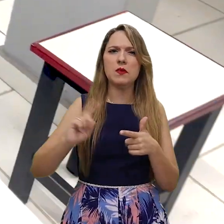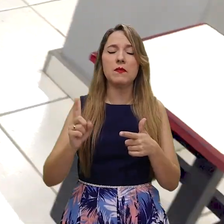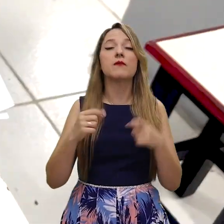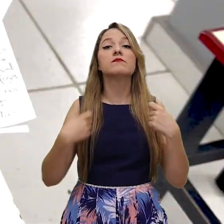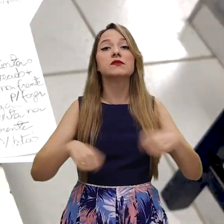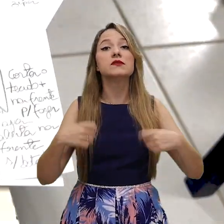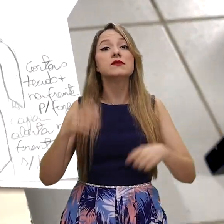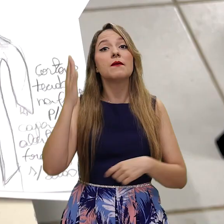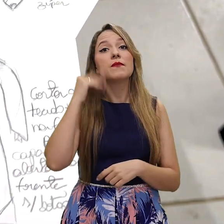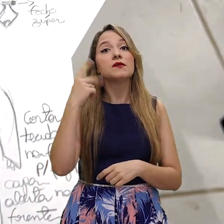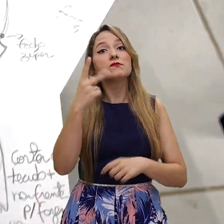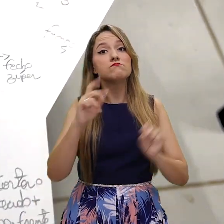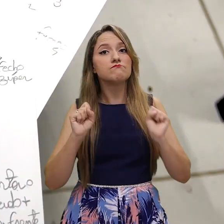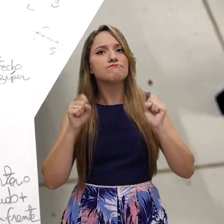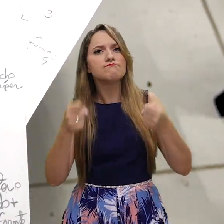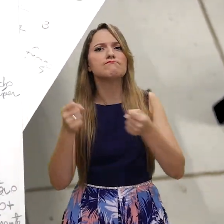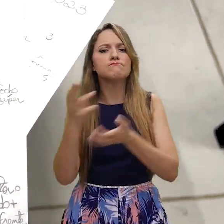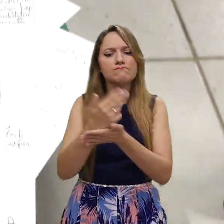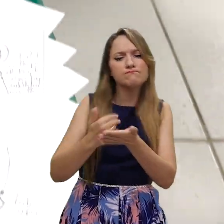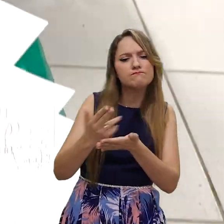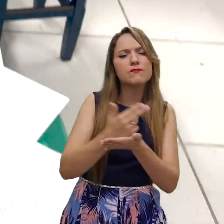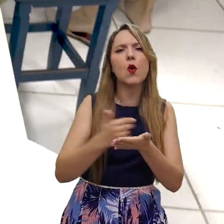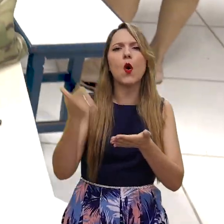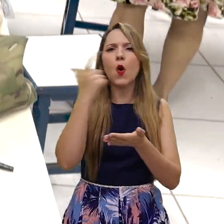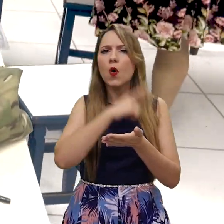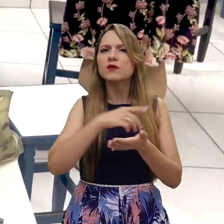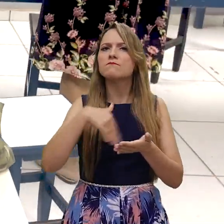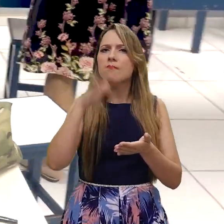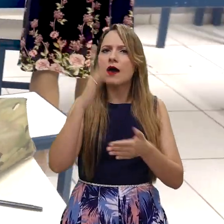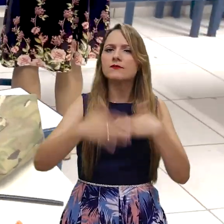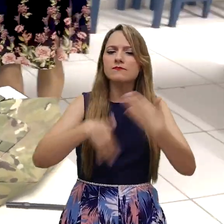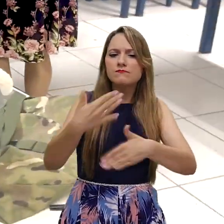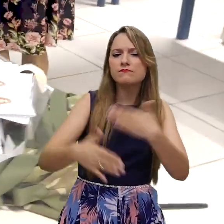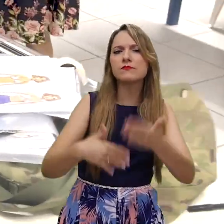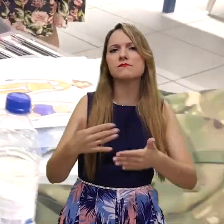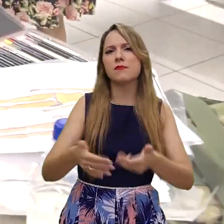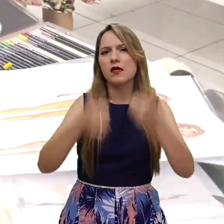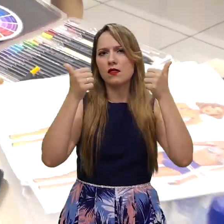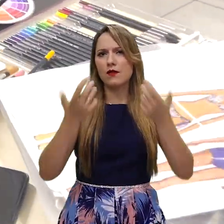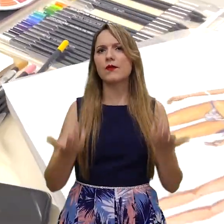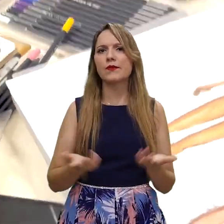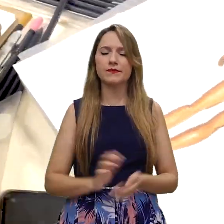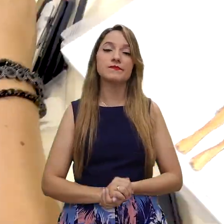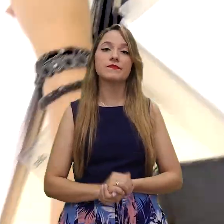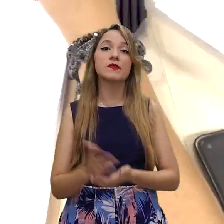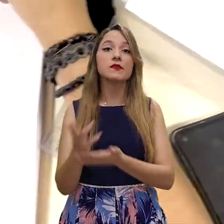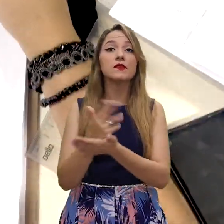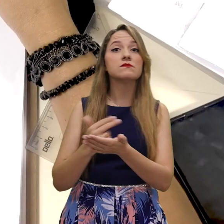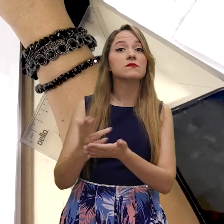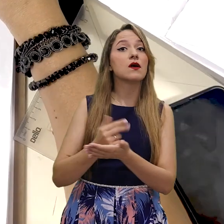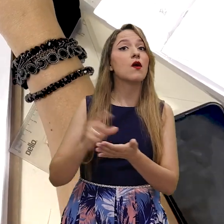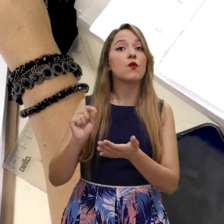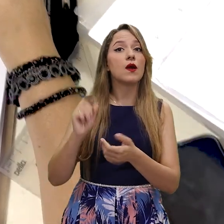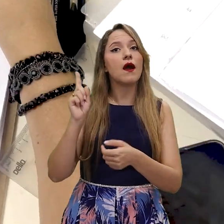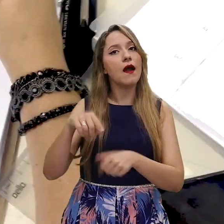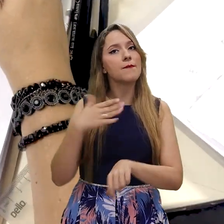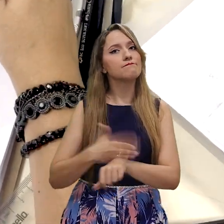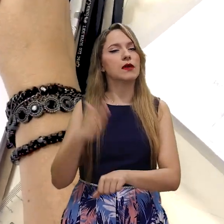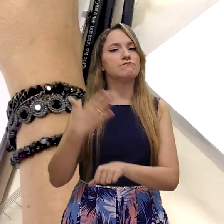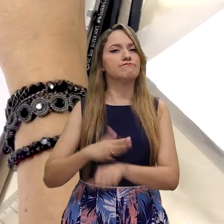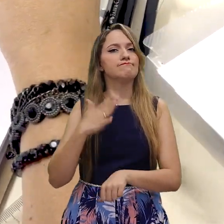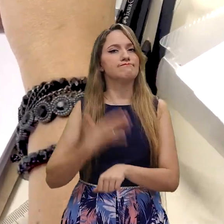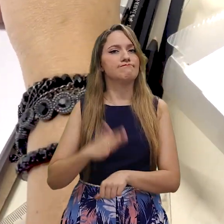desenho e como a gente pode desenvolver mais o seu desenho. Desenhar é o quê? É praticar